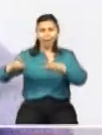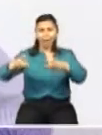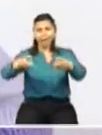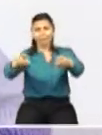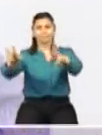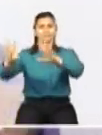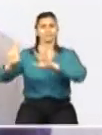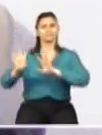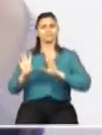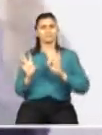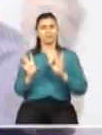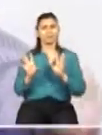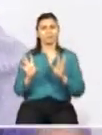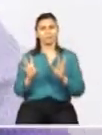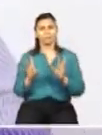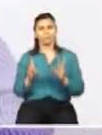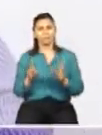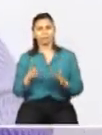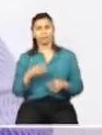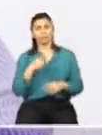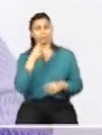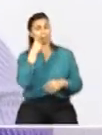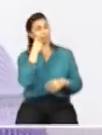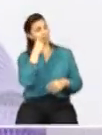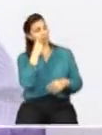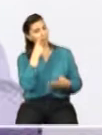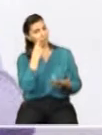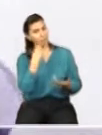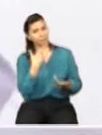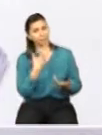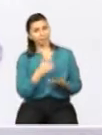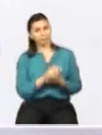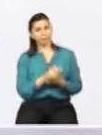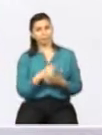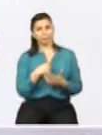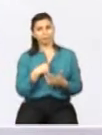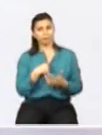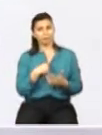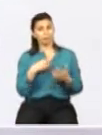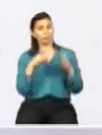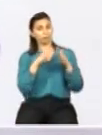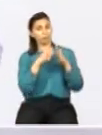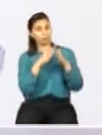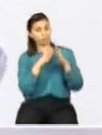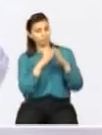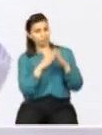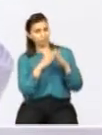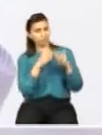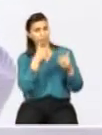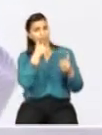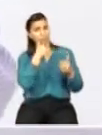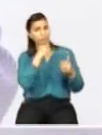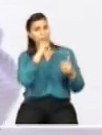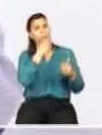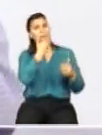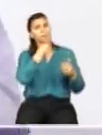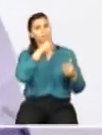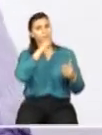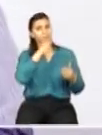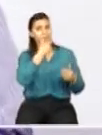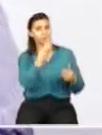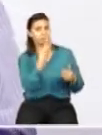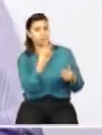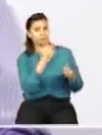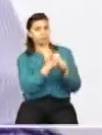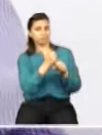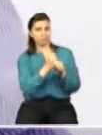23 anos de idade, na zona rural, fiquei com ele e com a minha mãe até meus 23 anos de idade. E o espaço na zona rural para